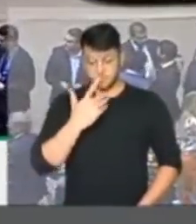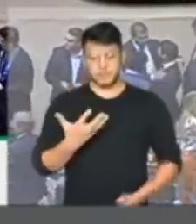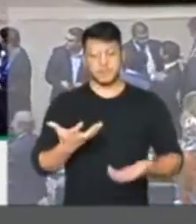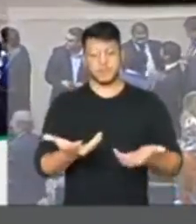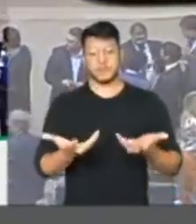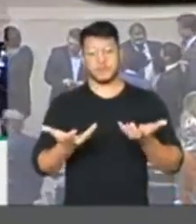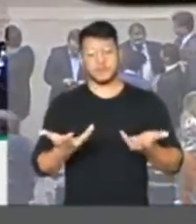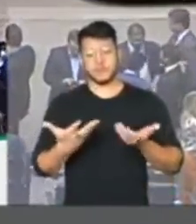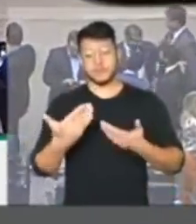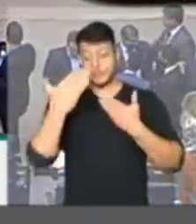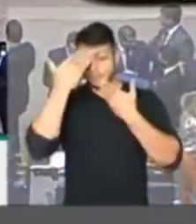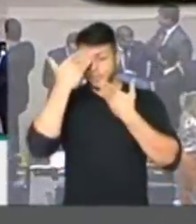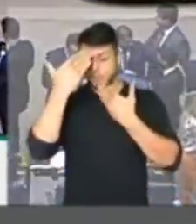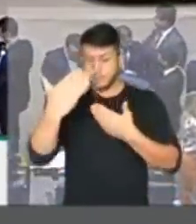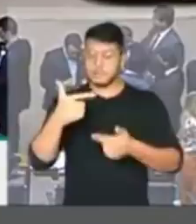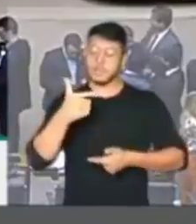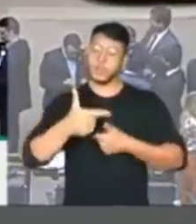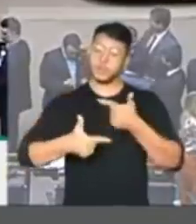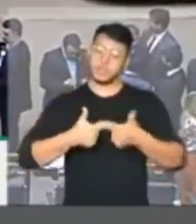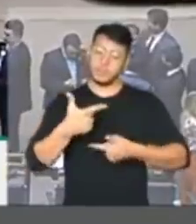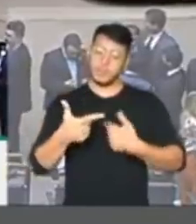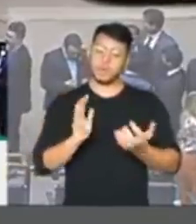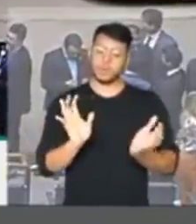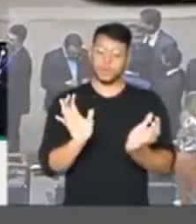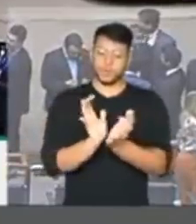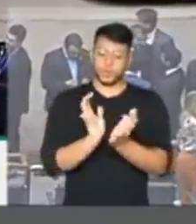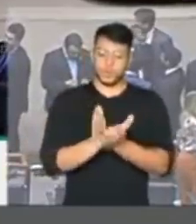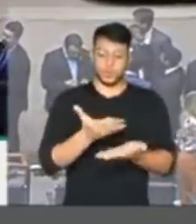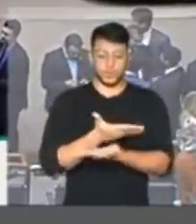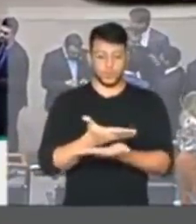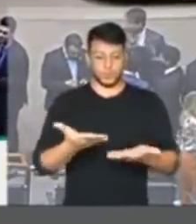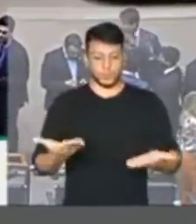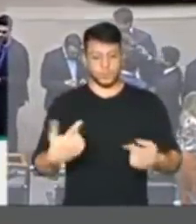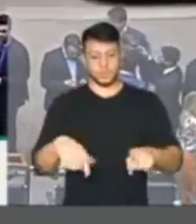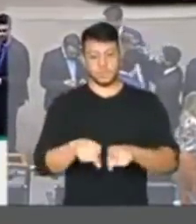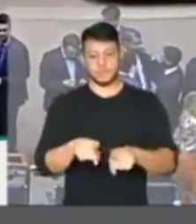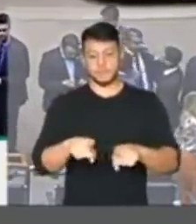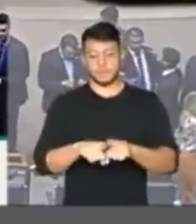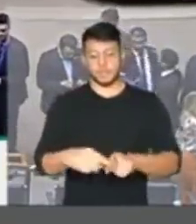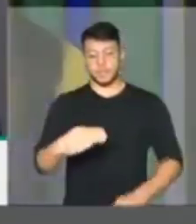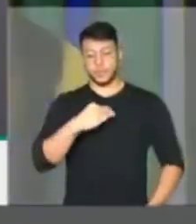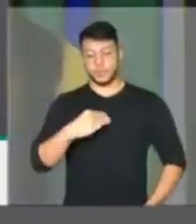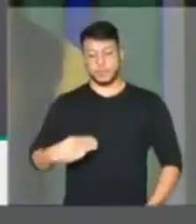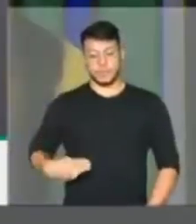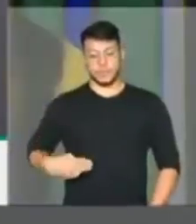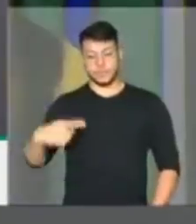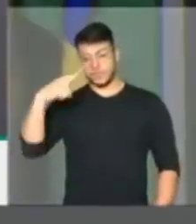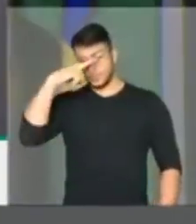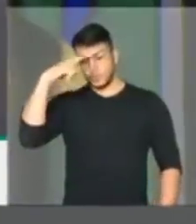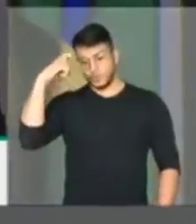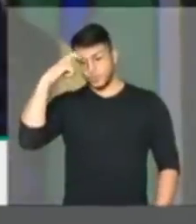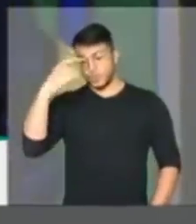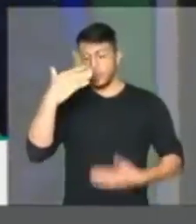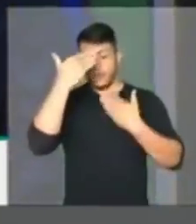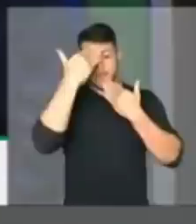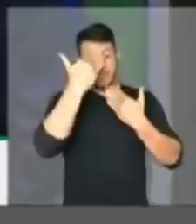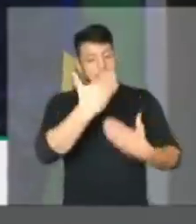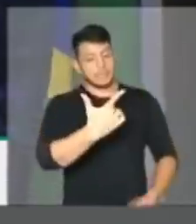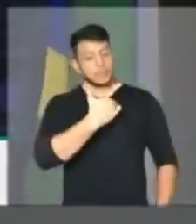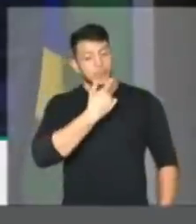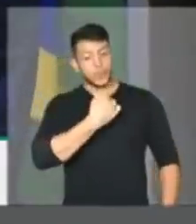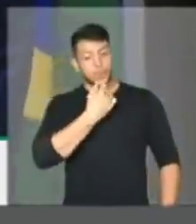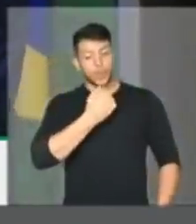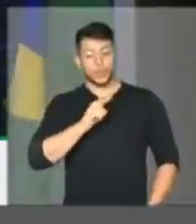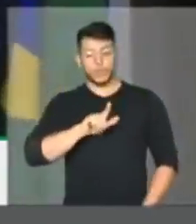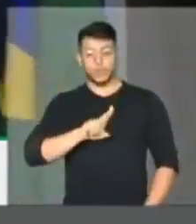o trabalho do grupo de trabalho da Câmara dos Deputados, o ministro Sérgio Moro, o Lucas, aliás, o Ministério da Justiça, está aqui atrás